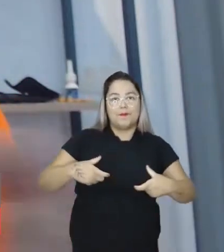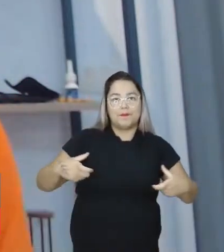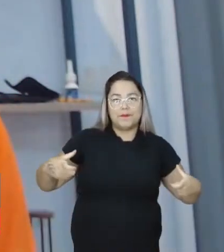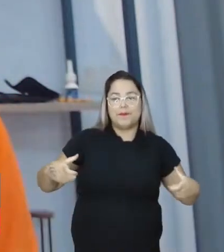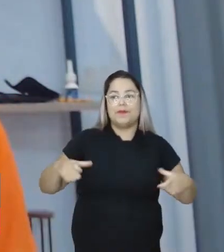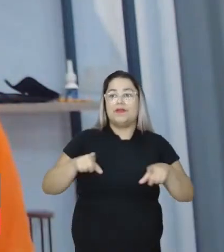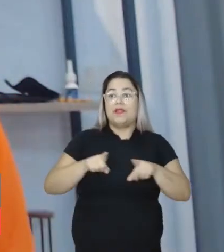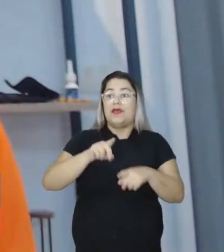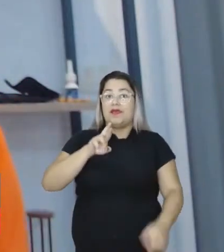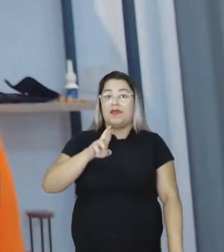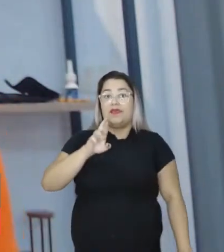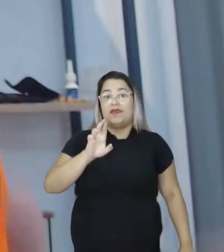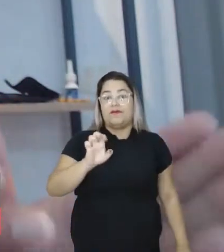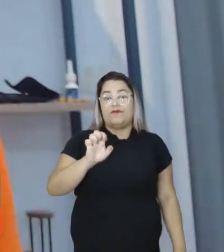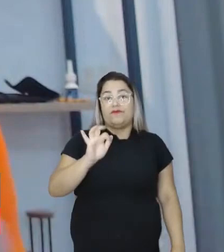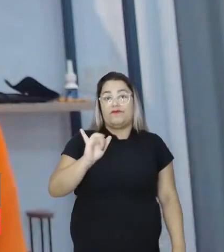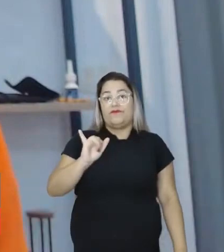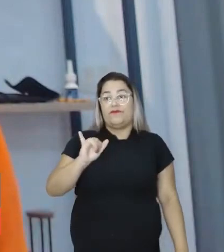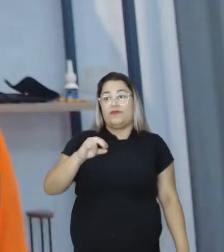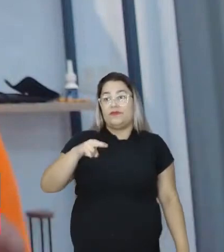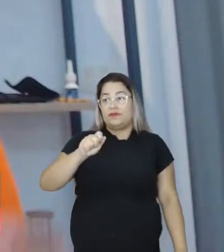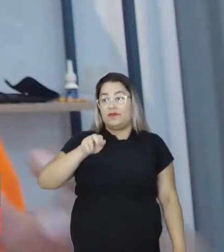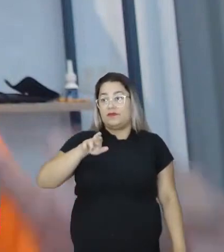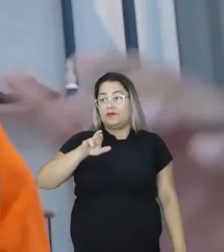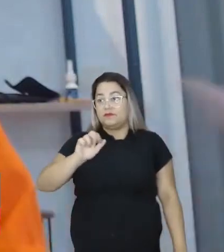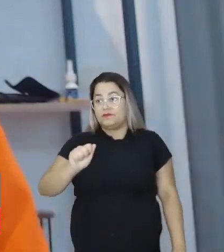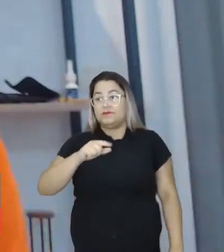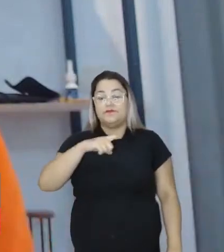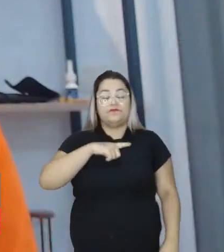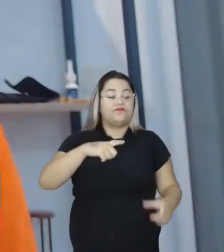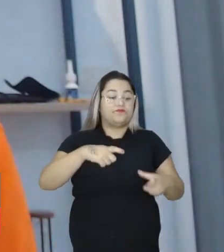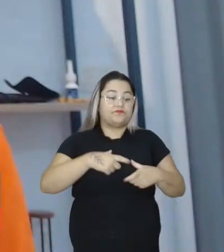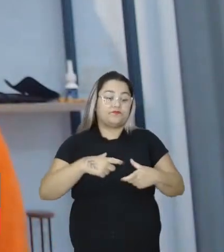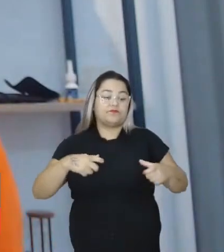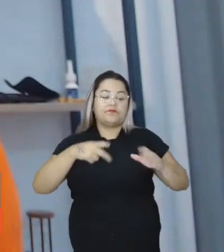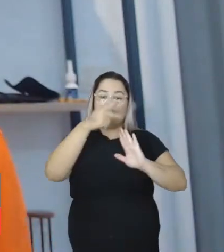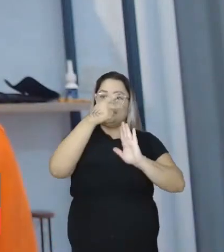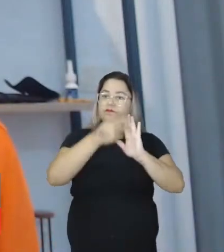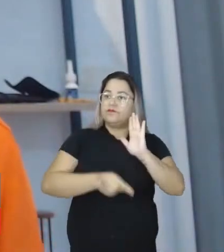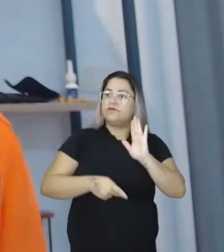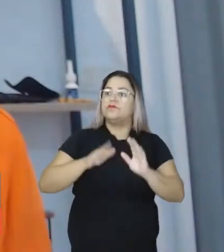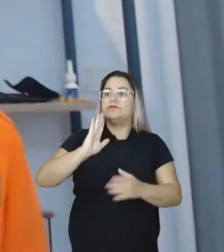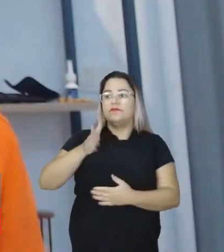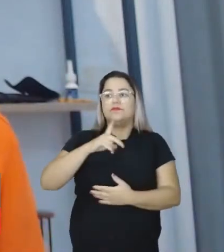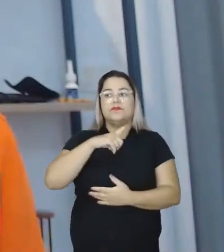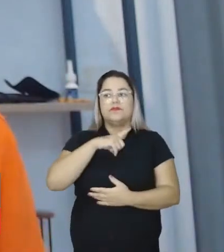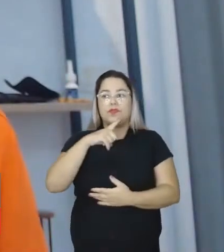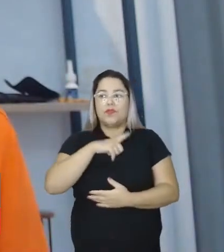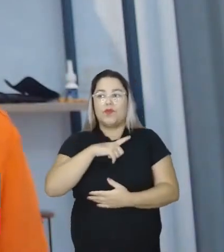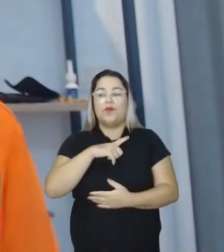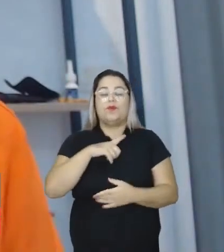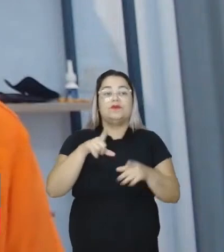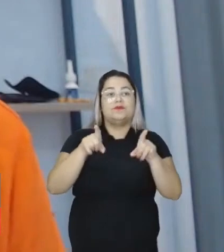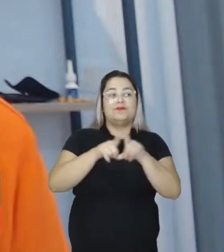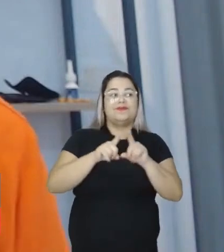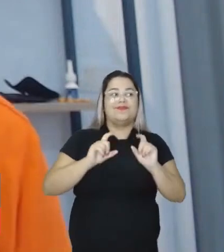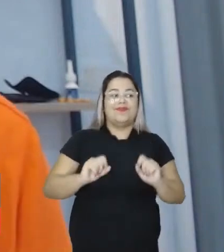refinarias existentes. Inclusive, há projetos para ampliação das refinarias já existentes, com plantas